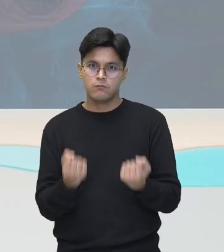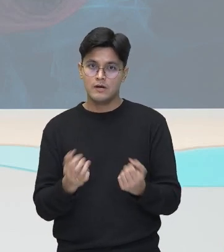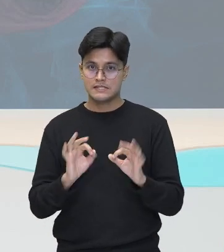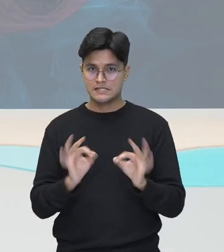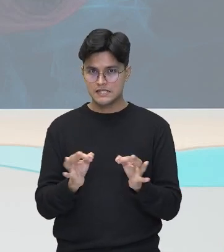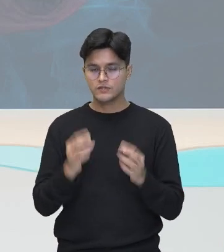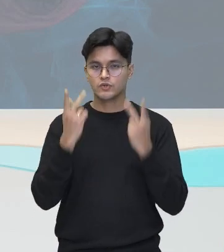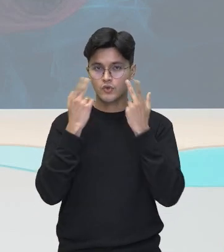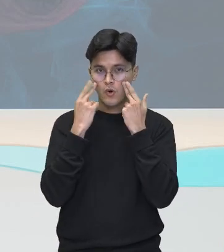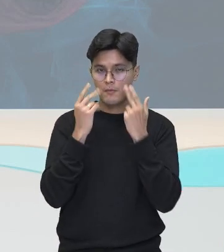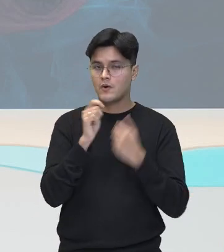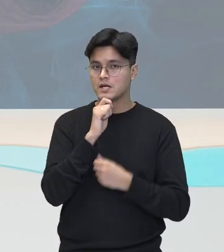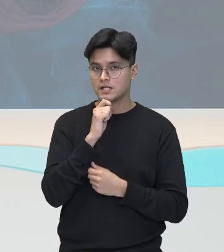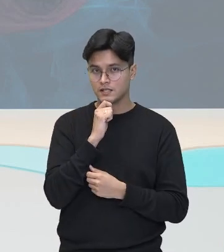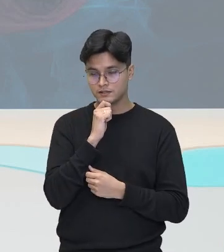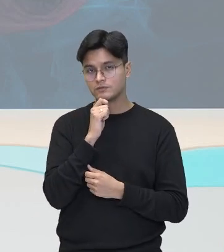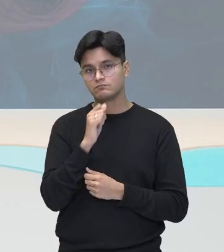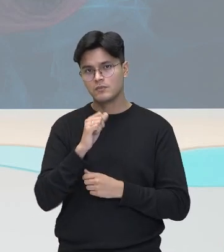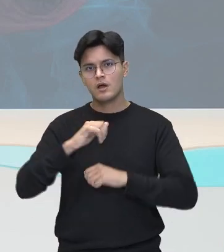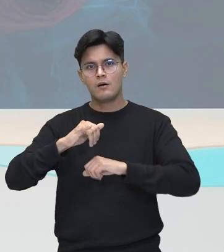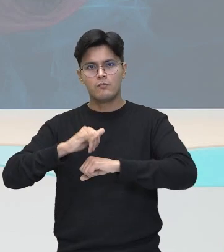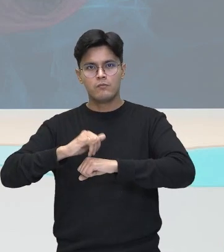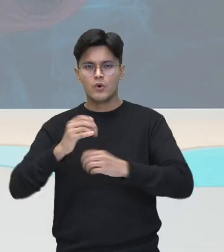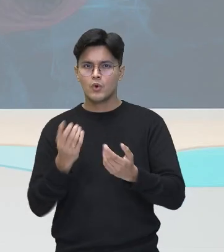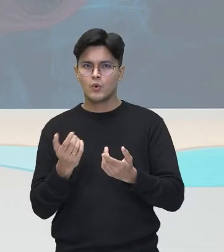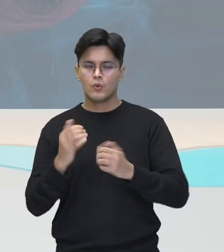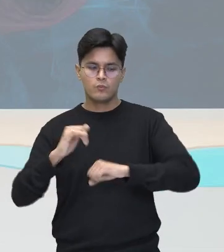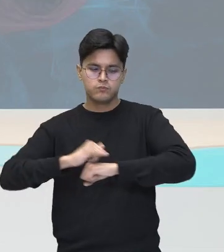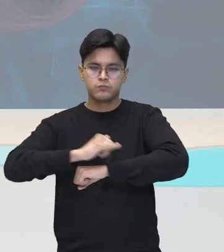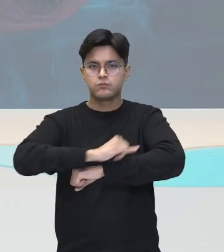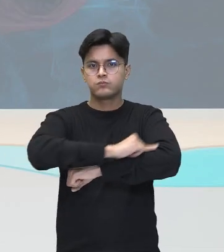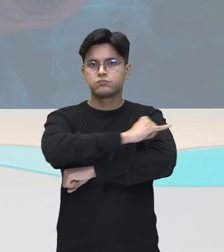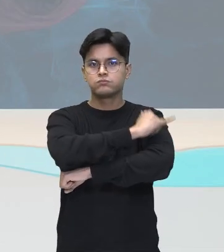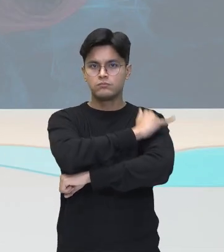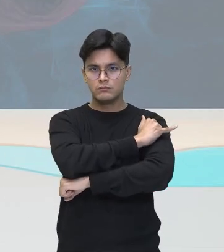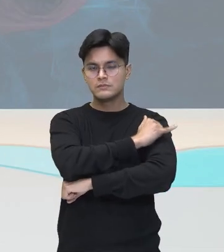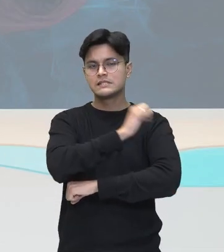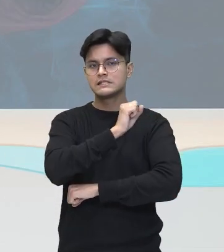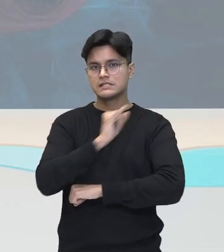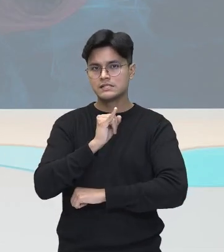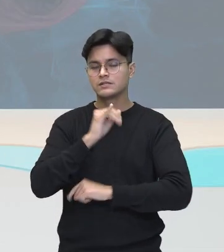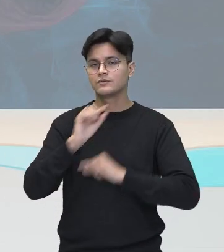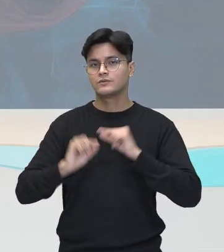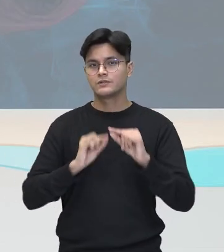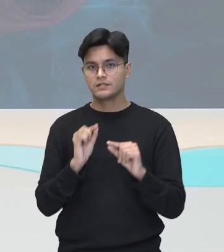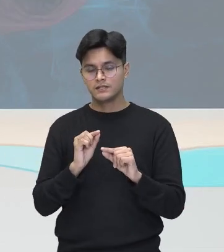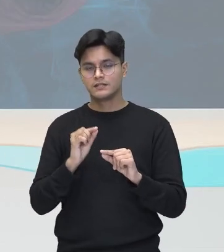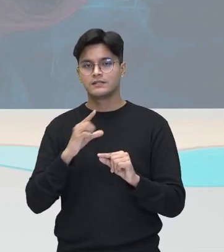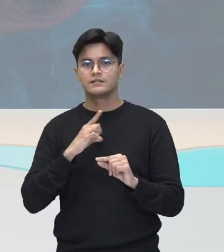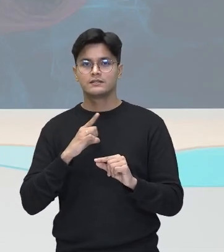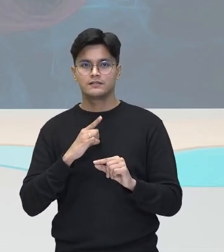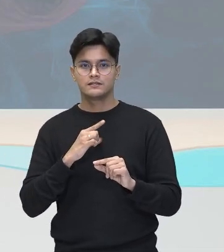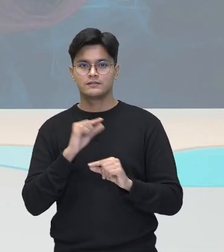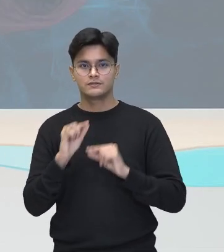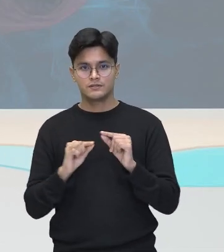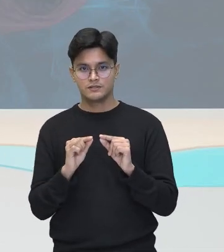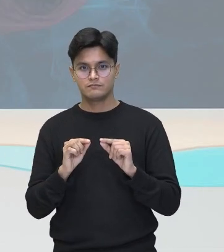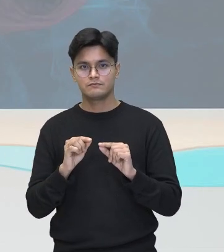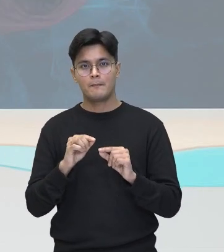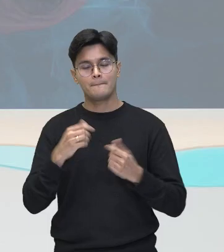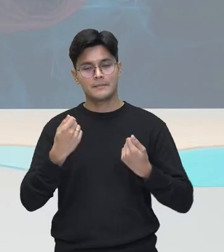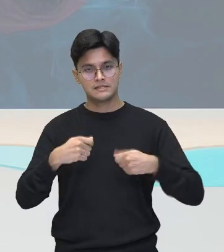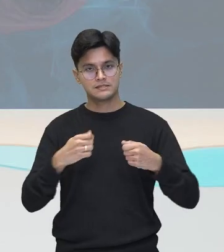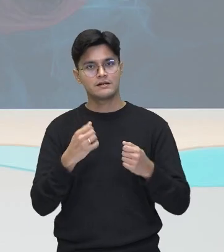né? É considerado obesidade depois que você faz o cálculo do índice de massa corporal, que é o quê? É pegar o seu peso e